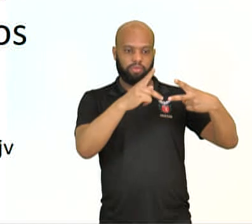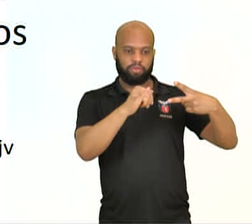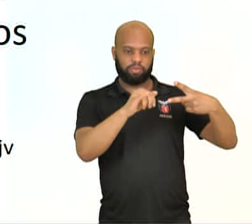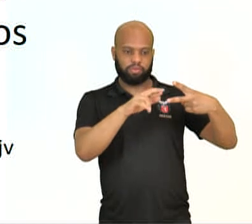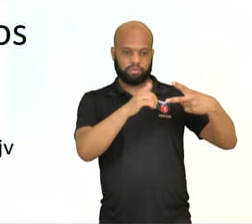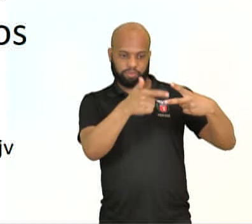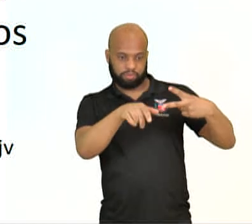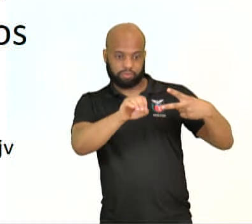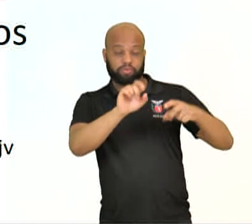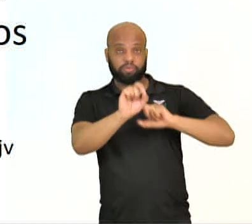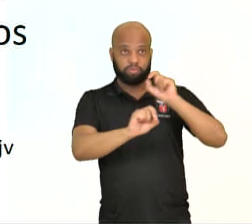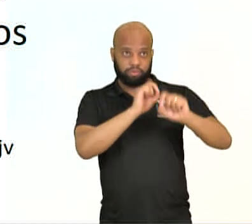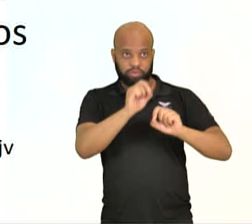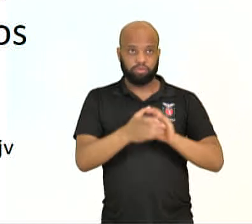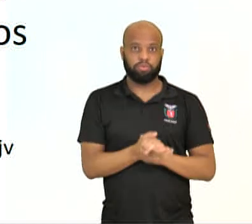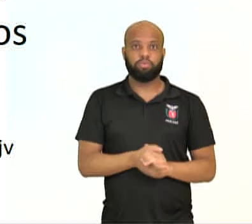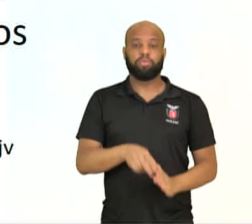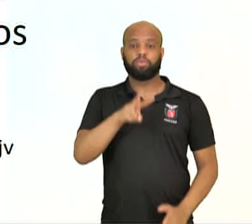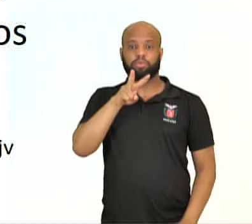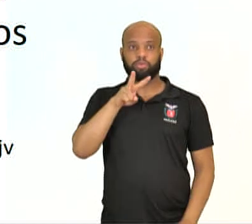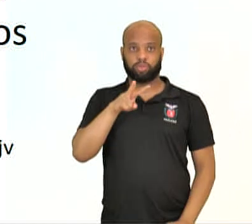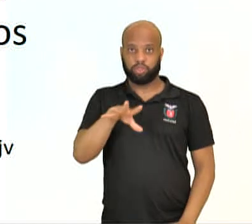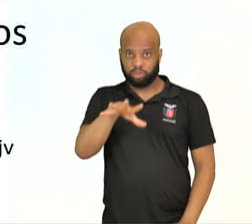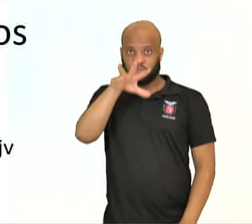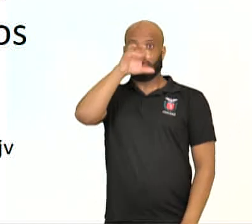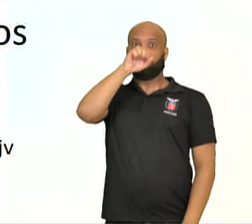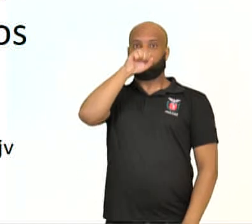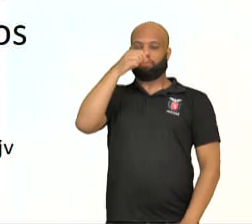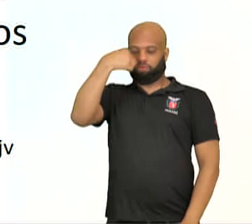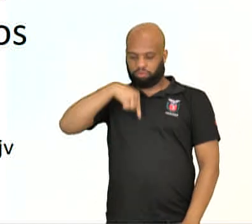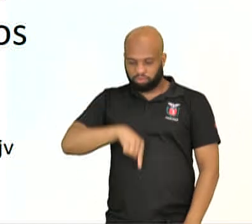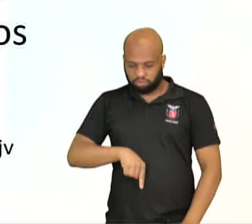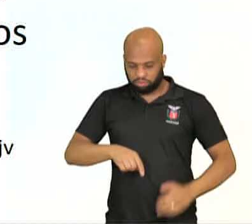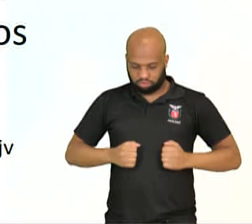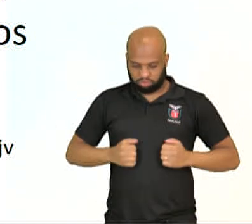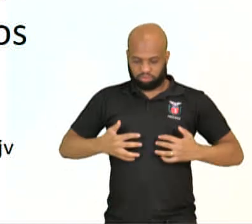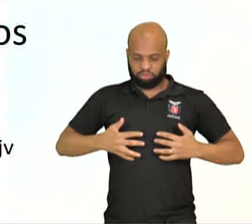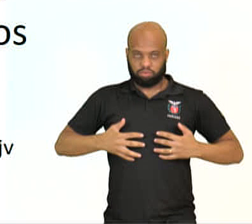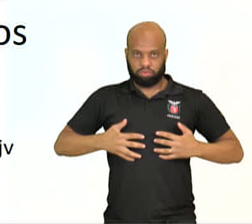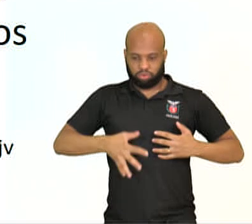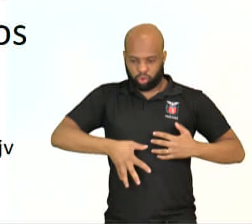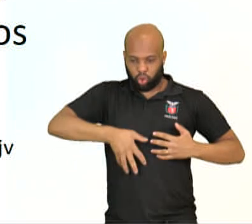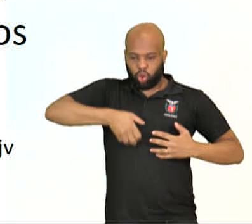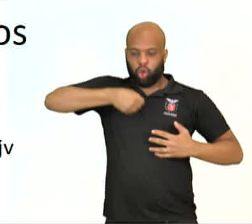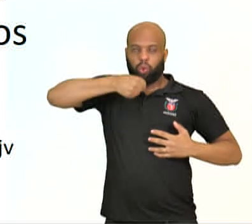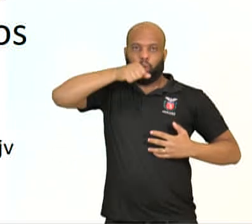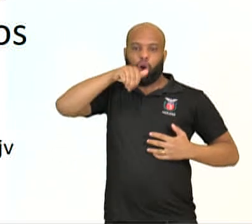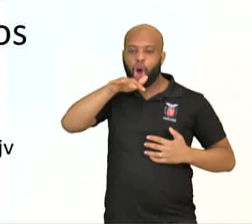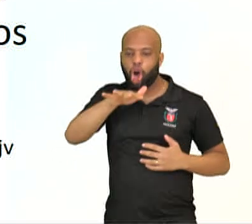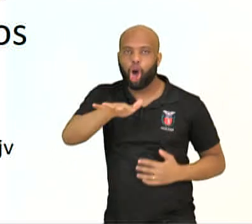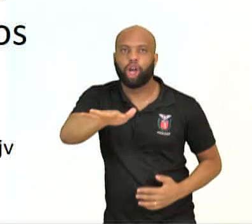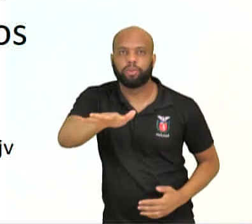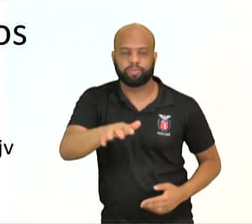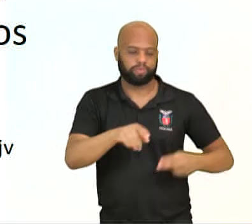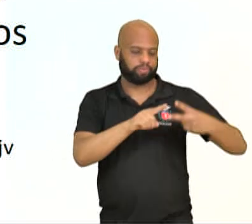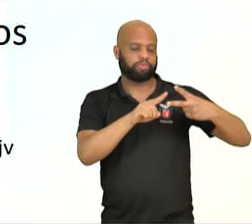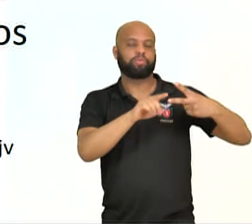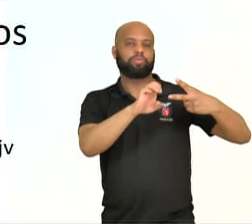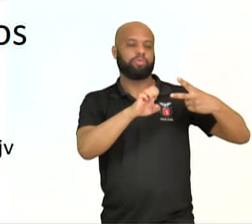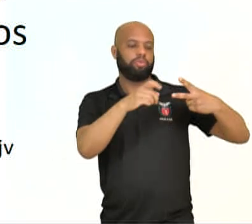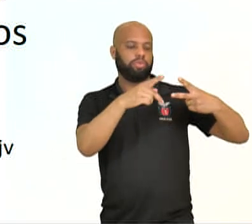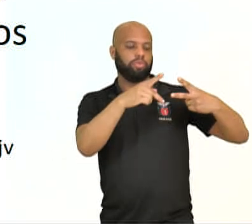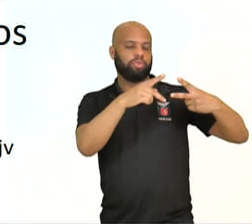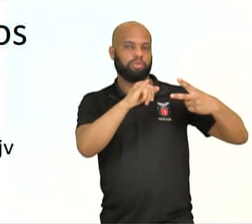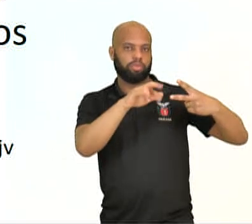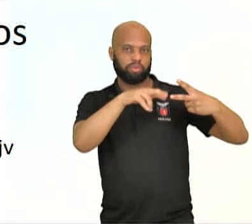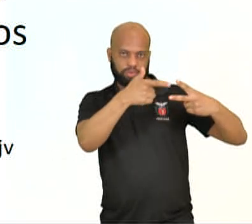ato físico de pôr o ar que existe dentro dos pulmões para fora deles. Então, é quando eu vou